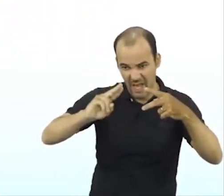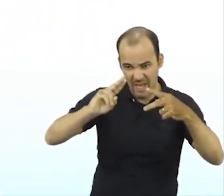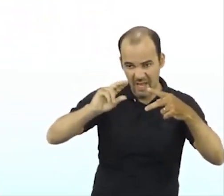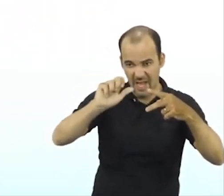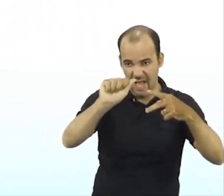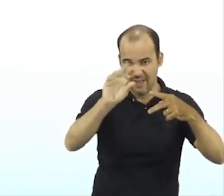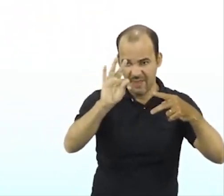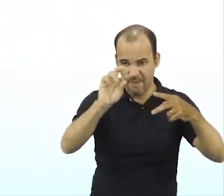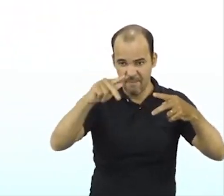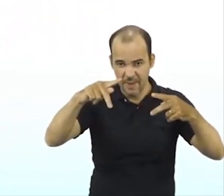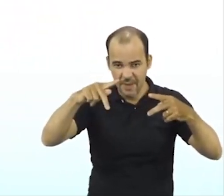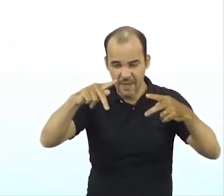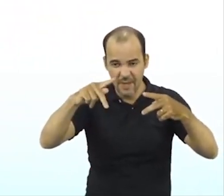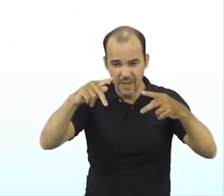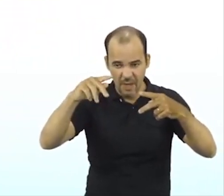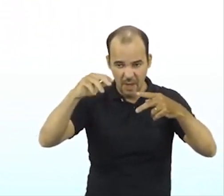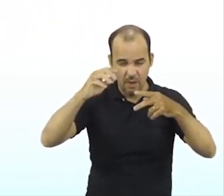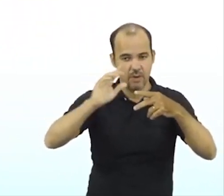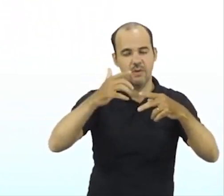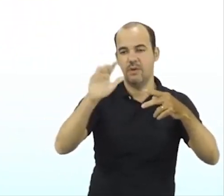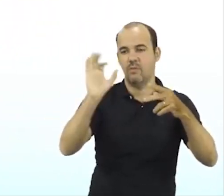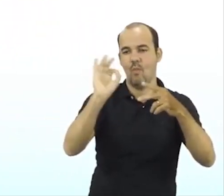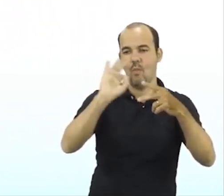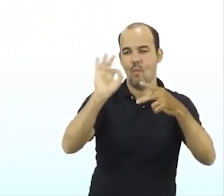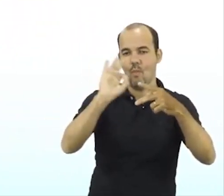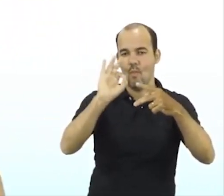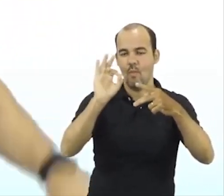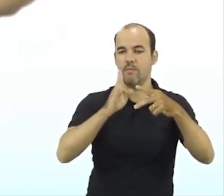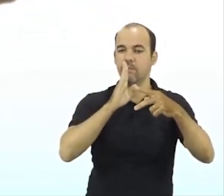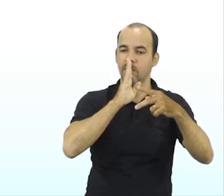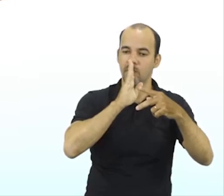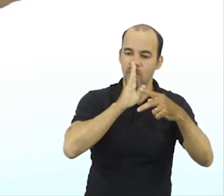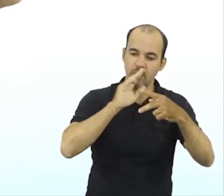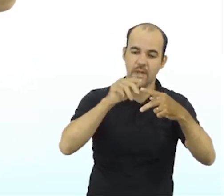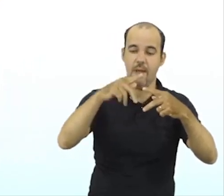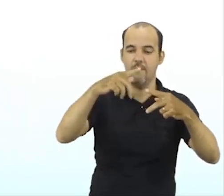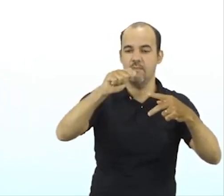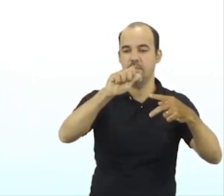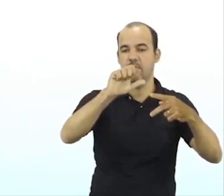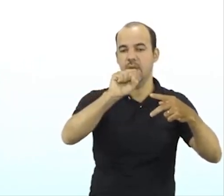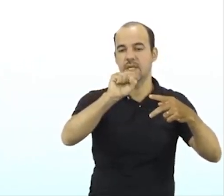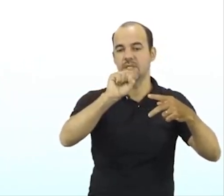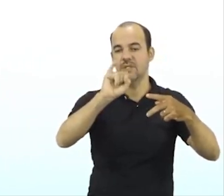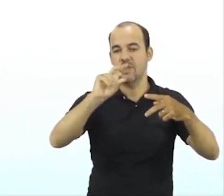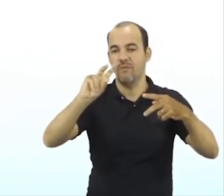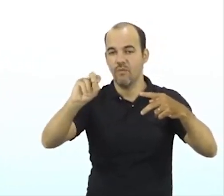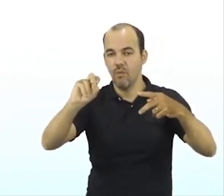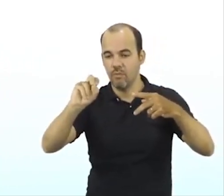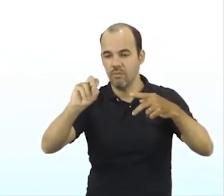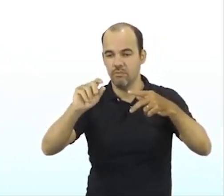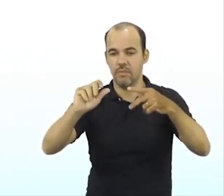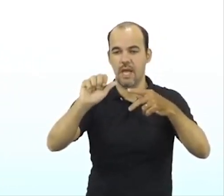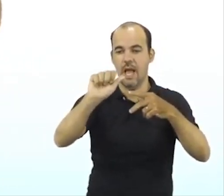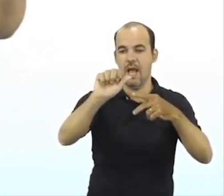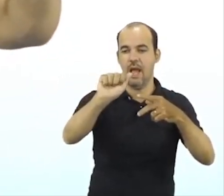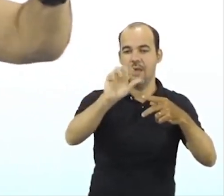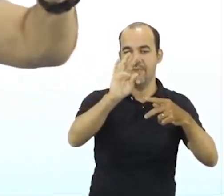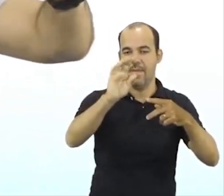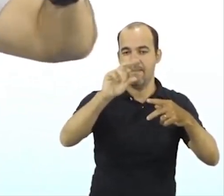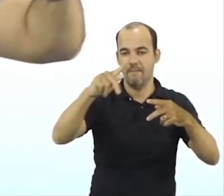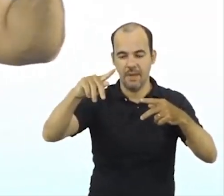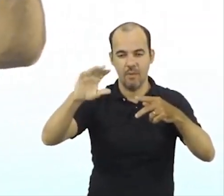passivo gasta? Fala que eu te escuto aí. Gasta? Não, não gasta. Passivo não gasta ATP. ATP é